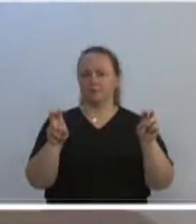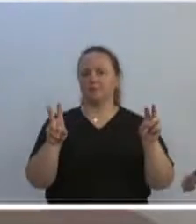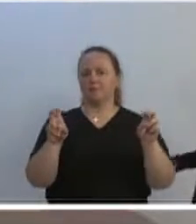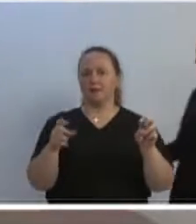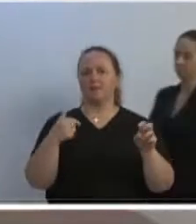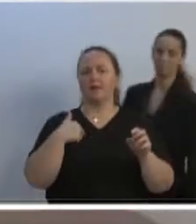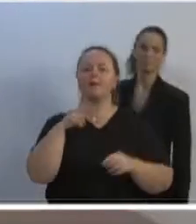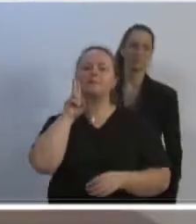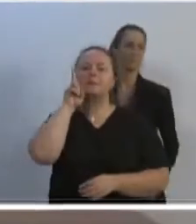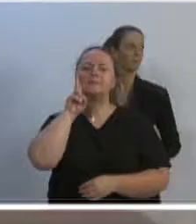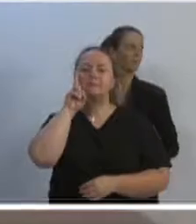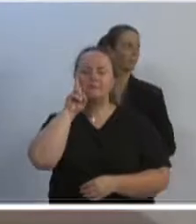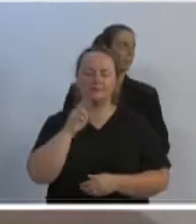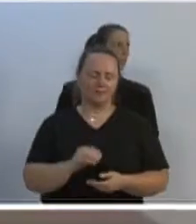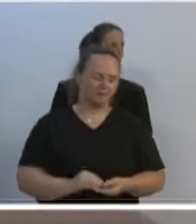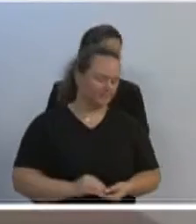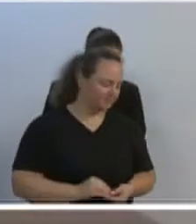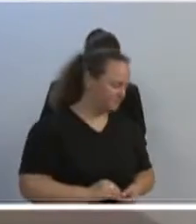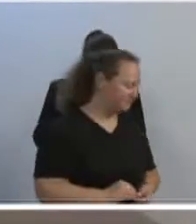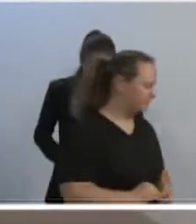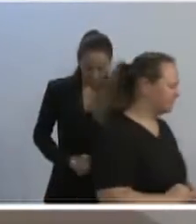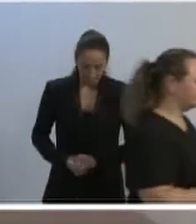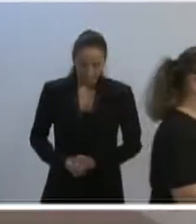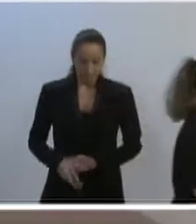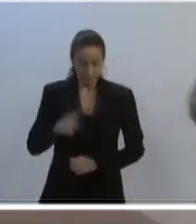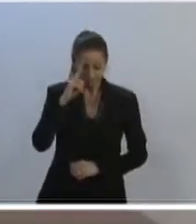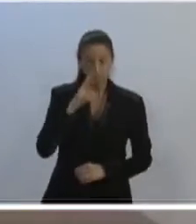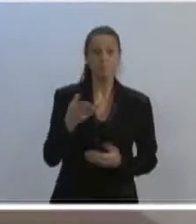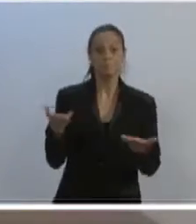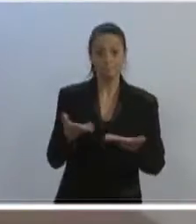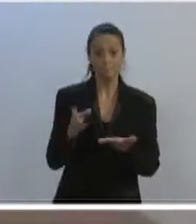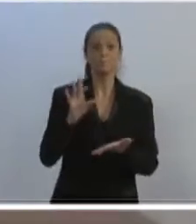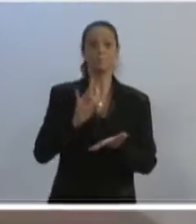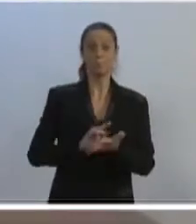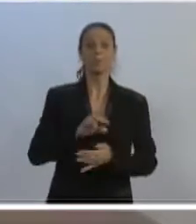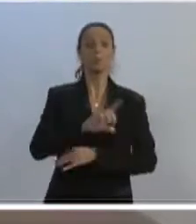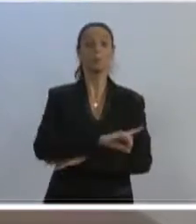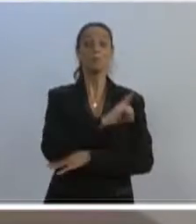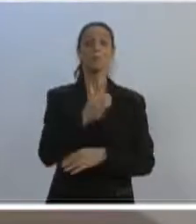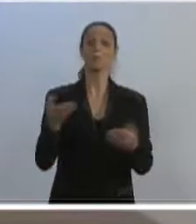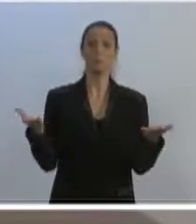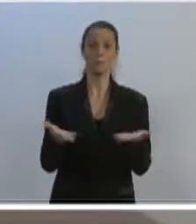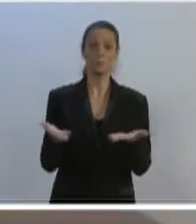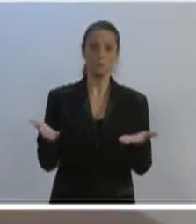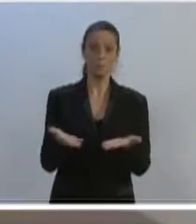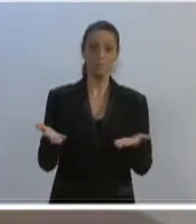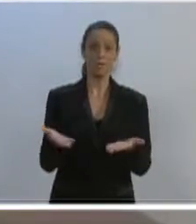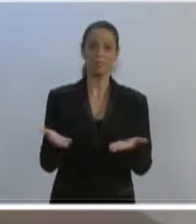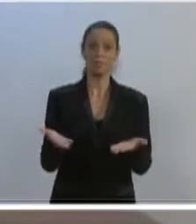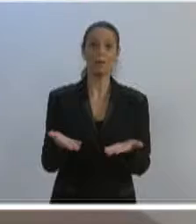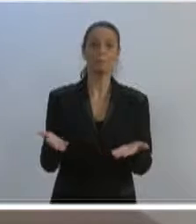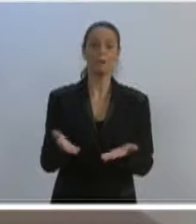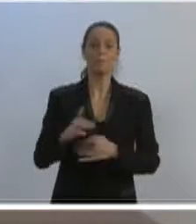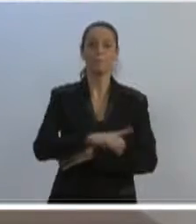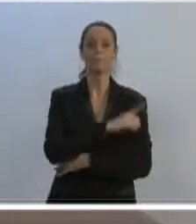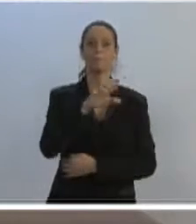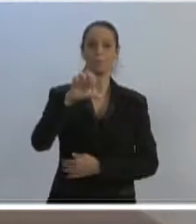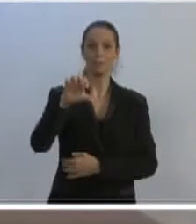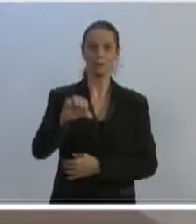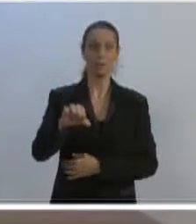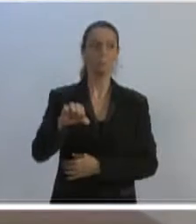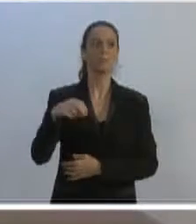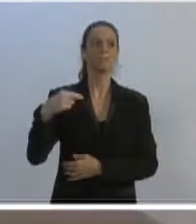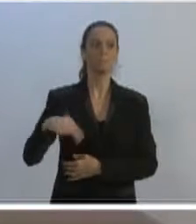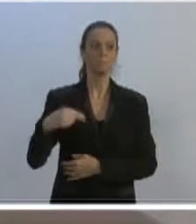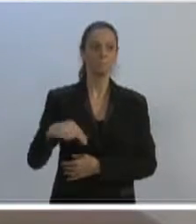sou historiador, embora eu não seja, lembrar que hoje, exatamente no dia de hoje, dia 9 de novembro,